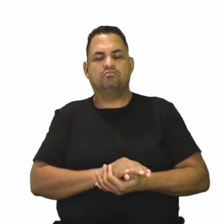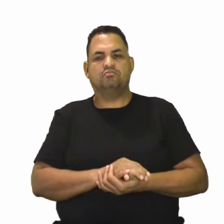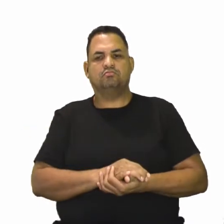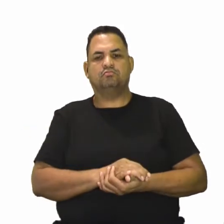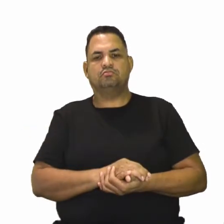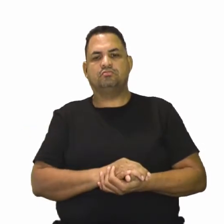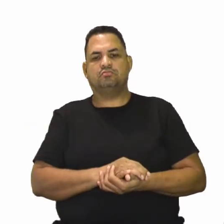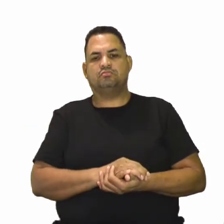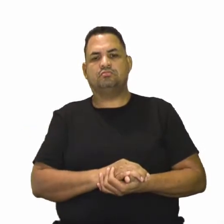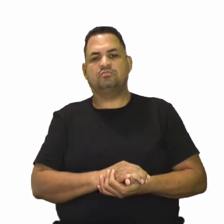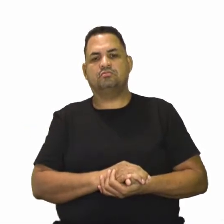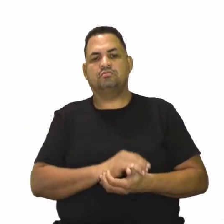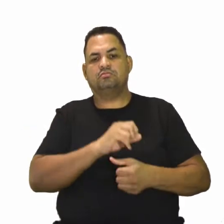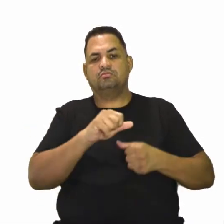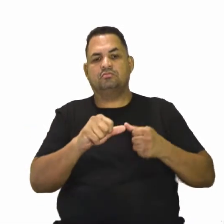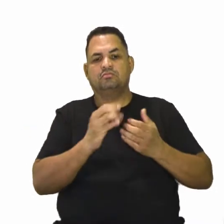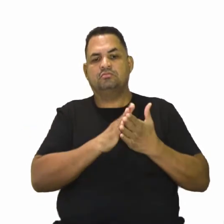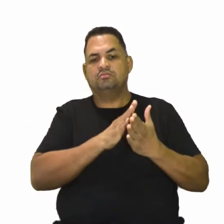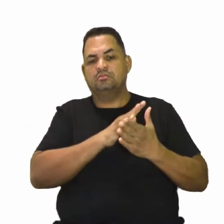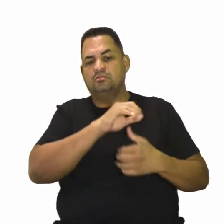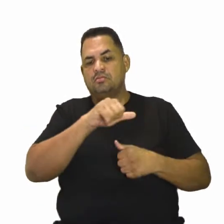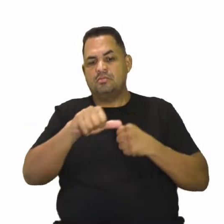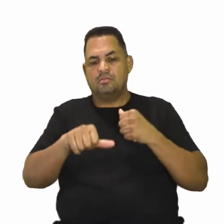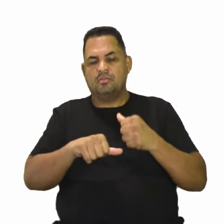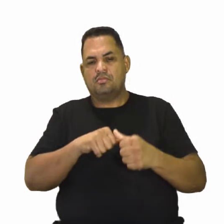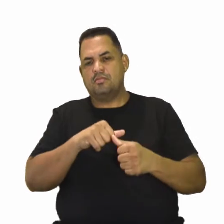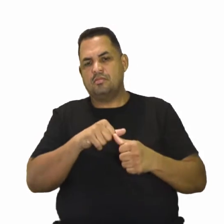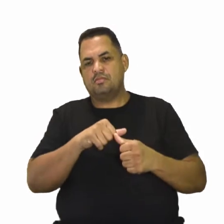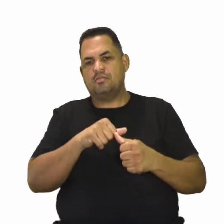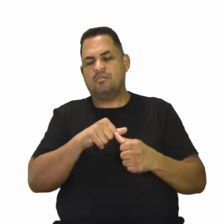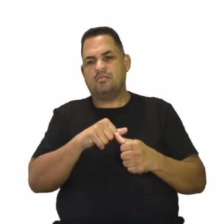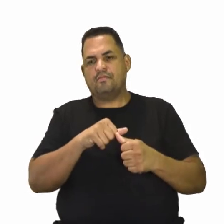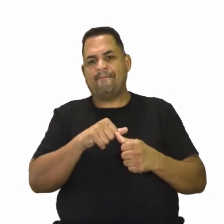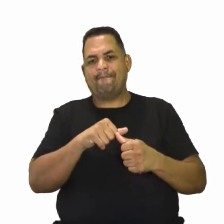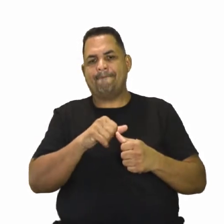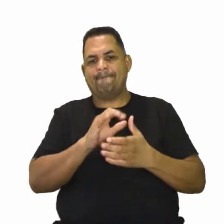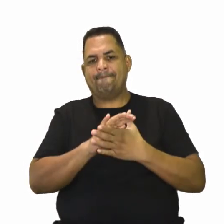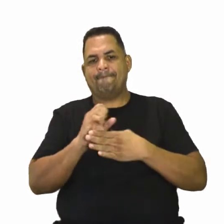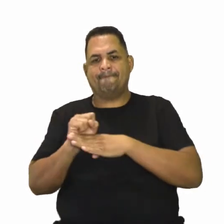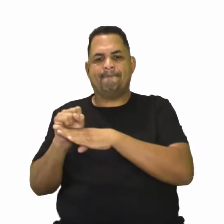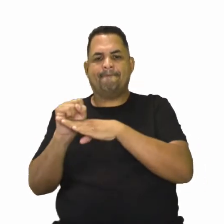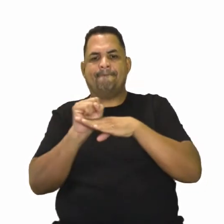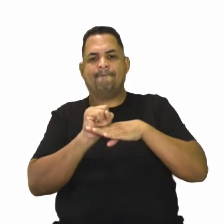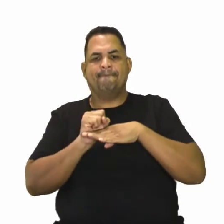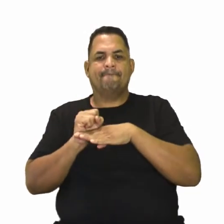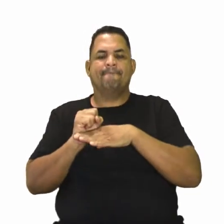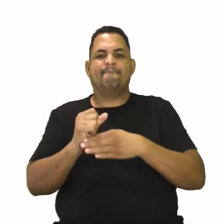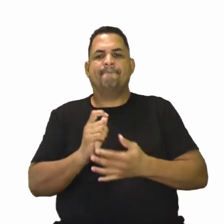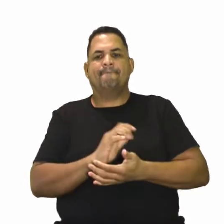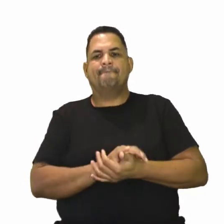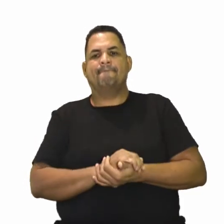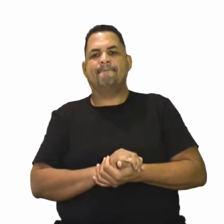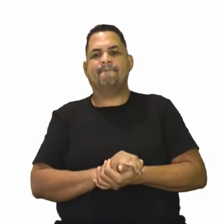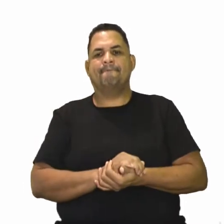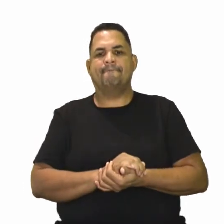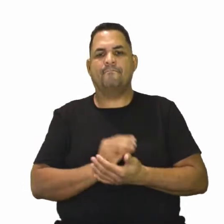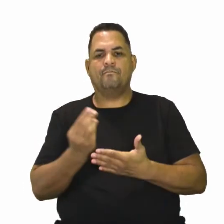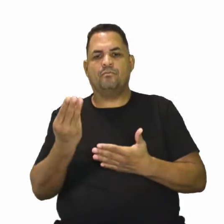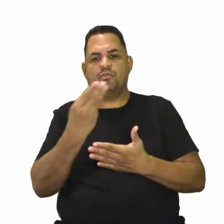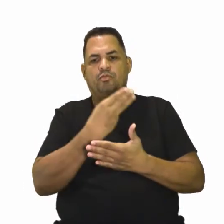estamos fazendo uma transição para o socialismo. Esse